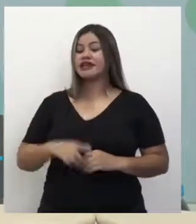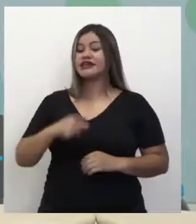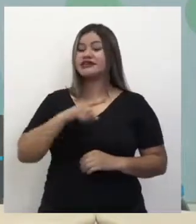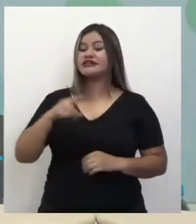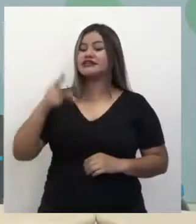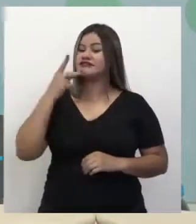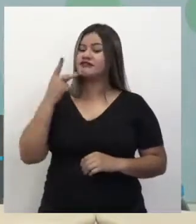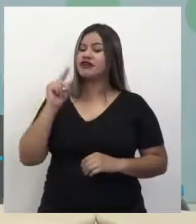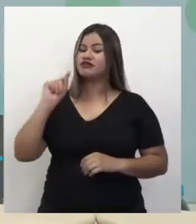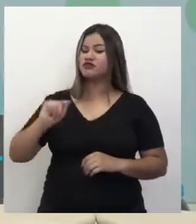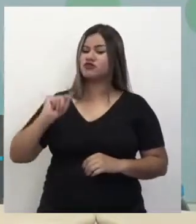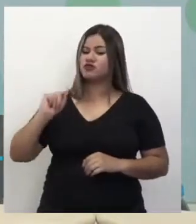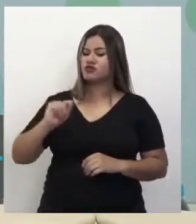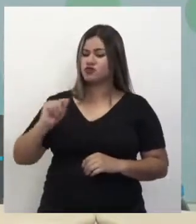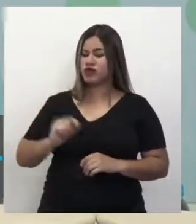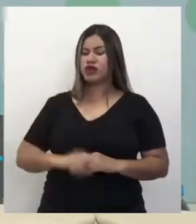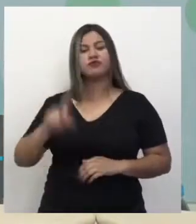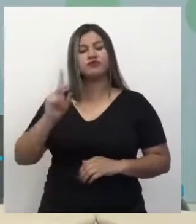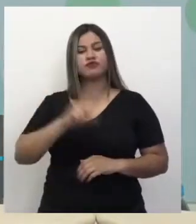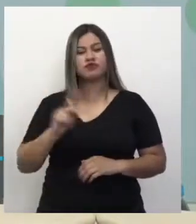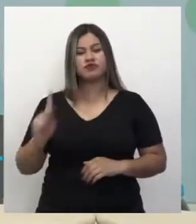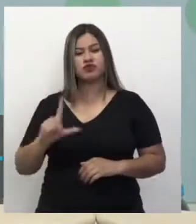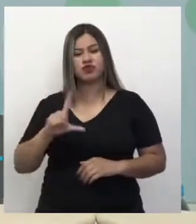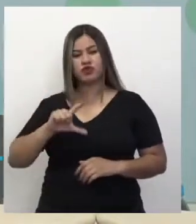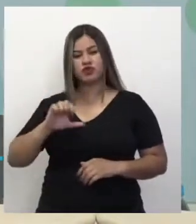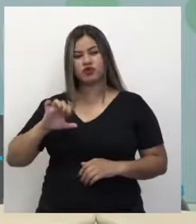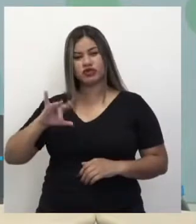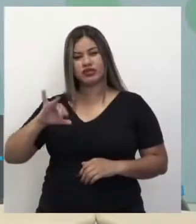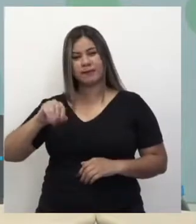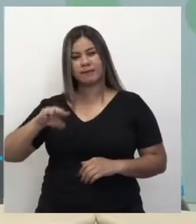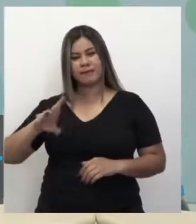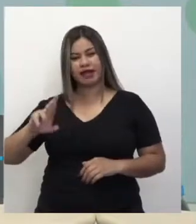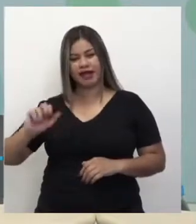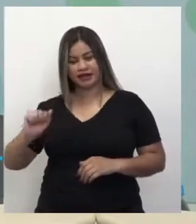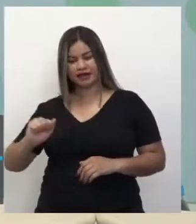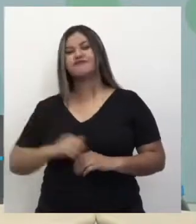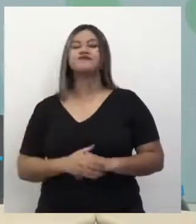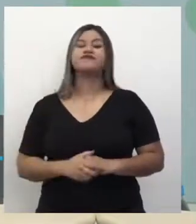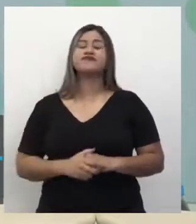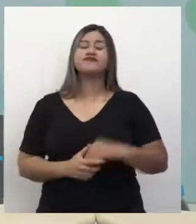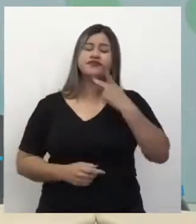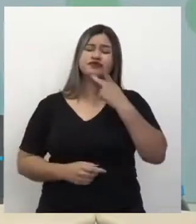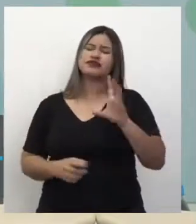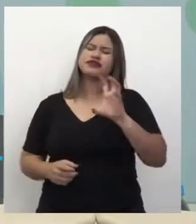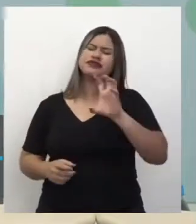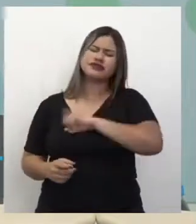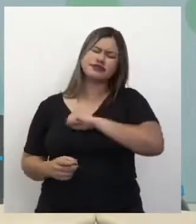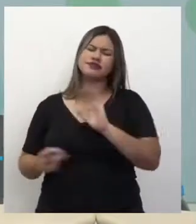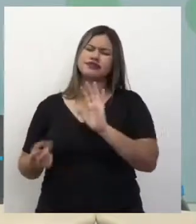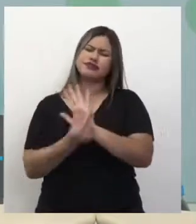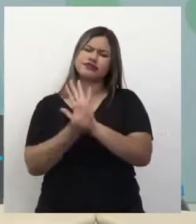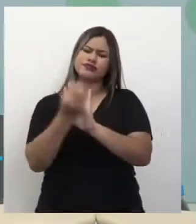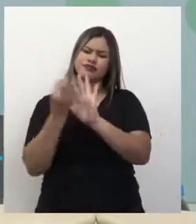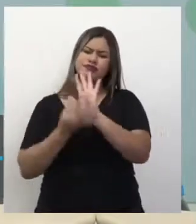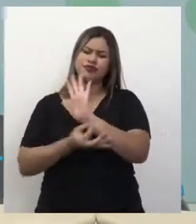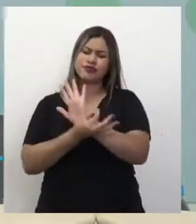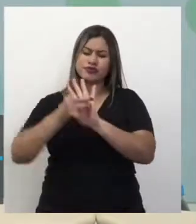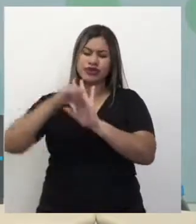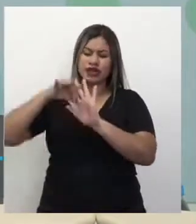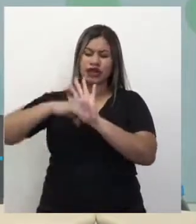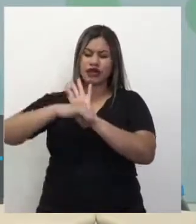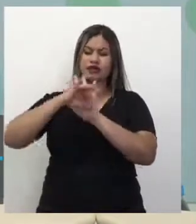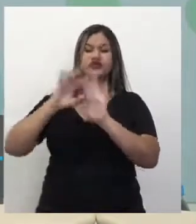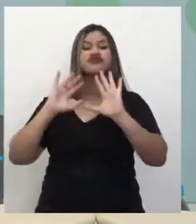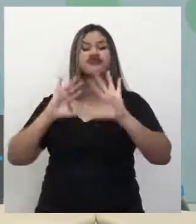coisa interessante, ó. A professora Lucimara diz que adora mosaico. E disse também que já fez com casca